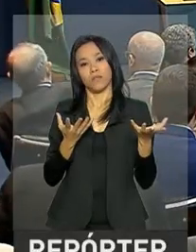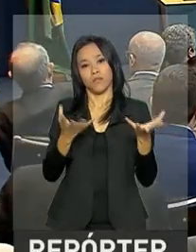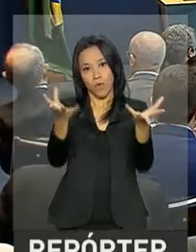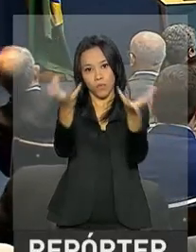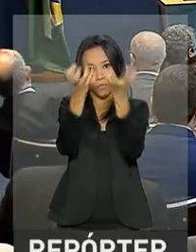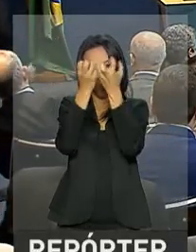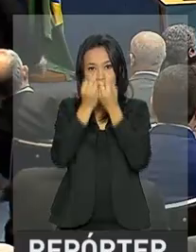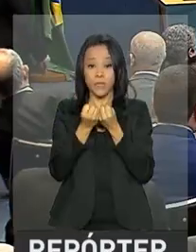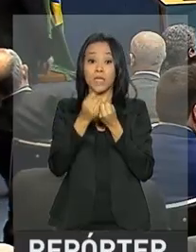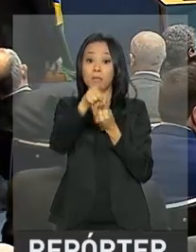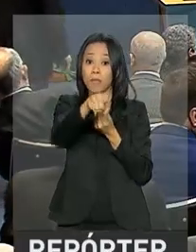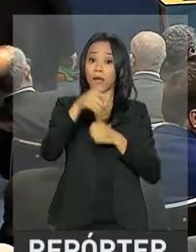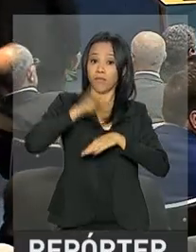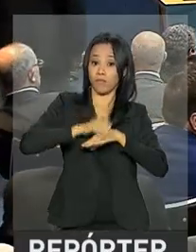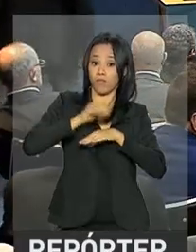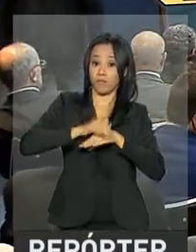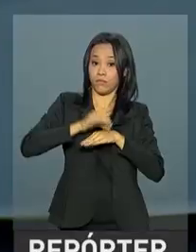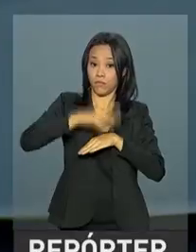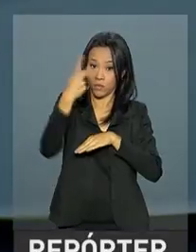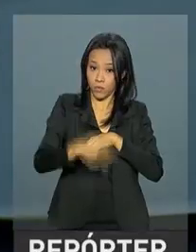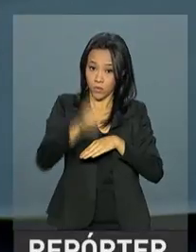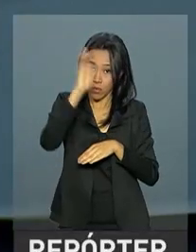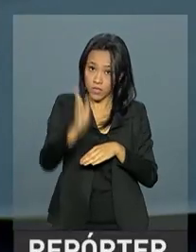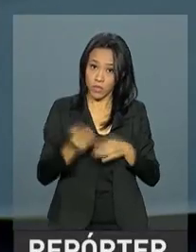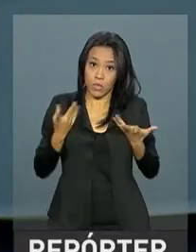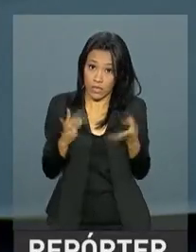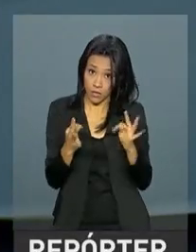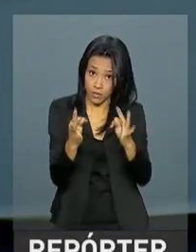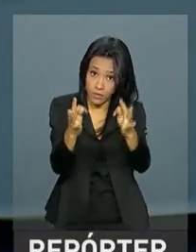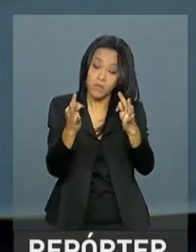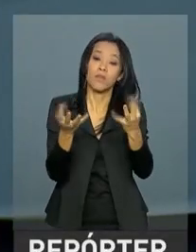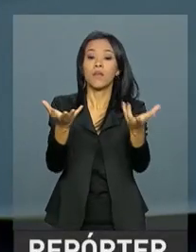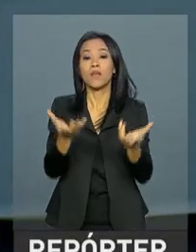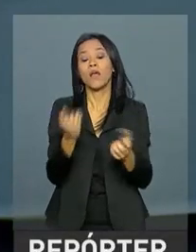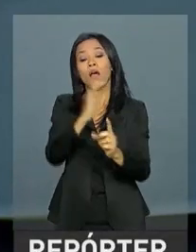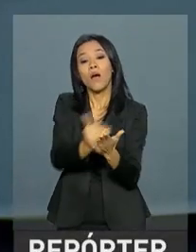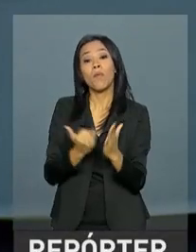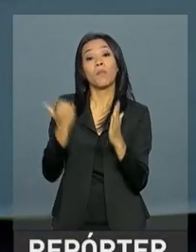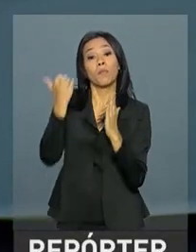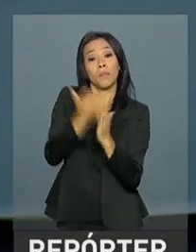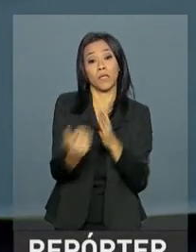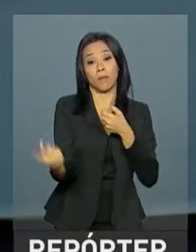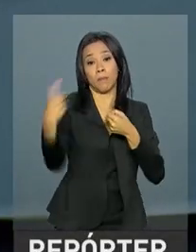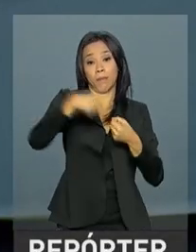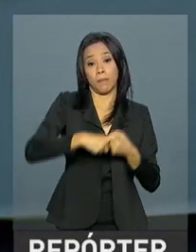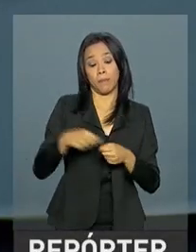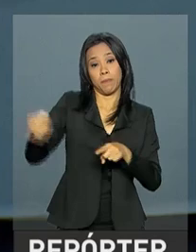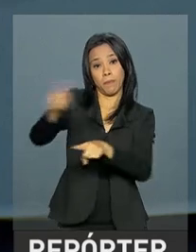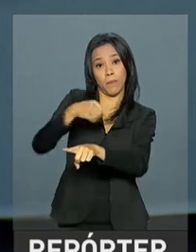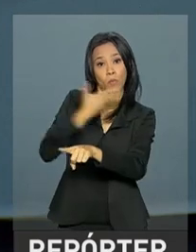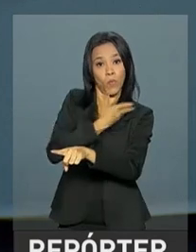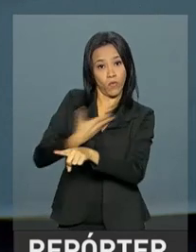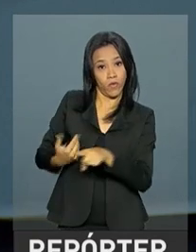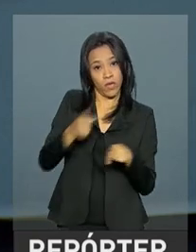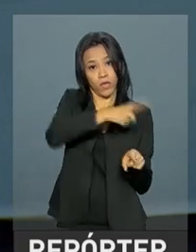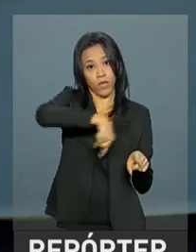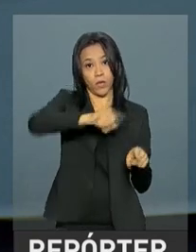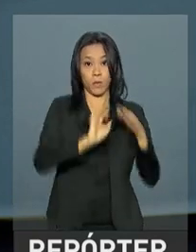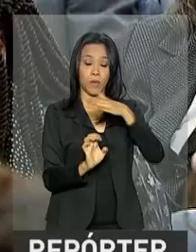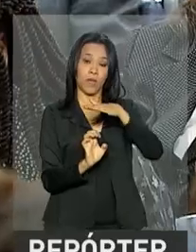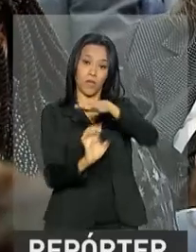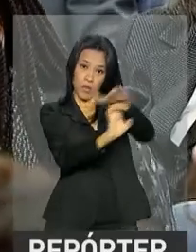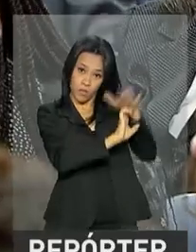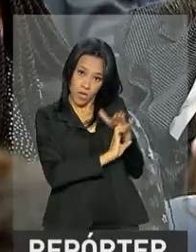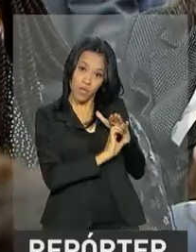autosuficiente em tecnologia e inovação o brasil quer aumentar a parceria entre governo empresas e pesquisadores